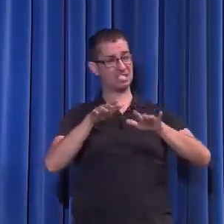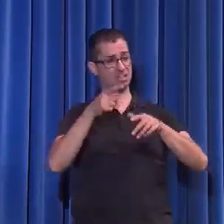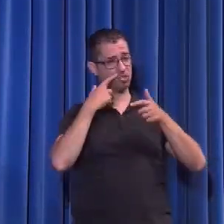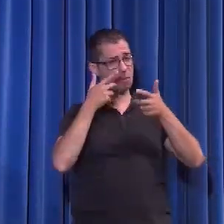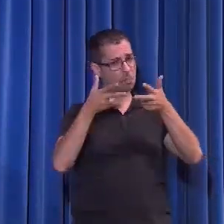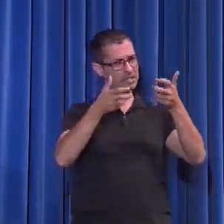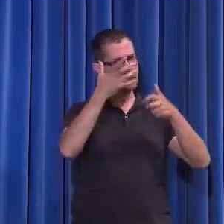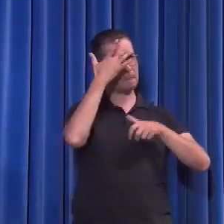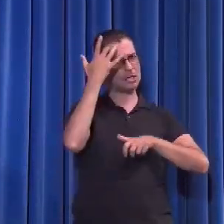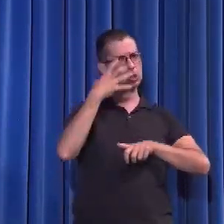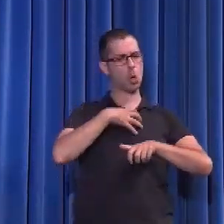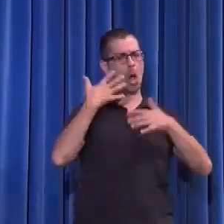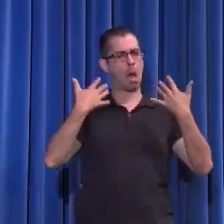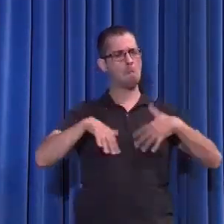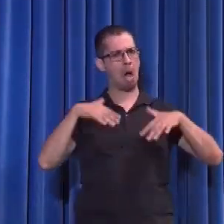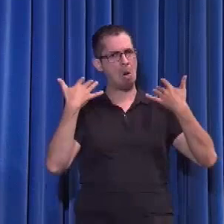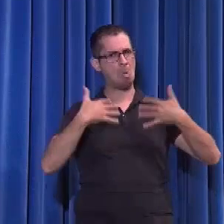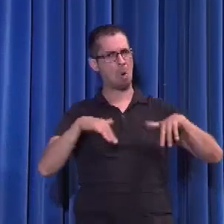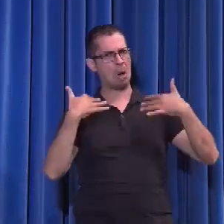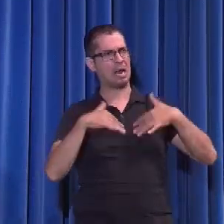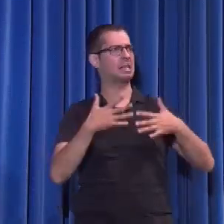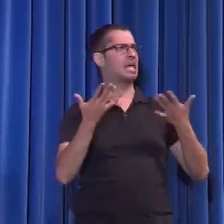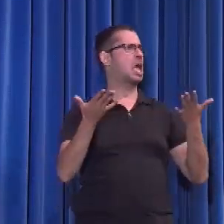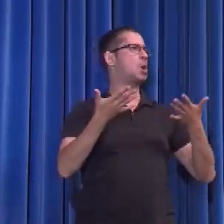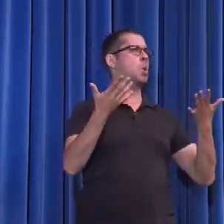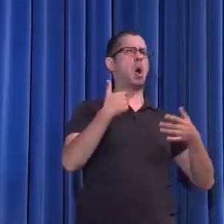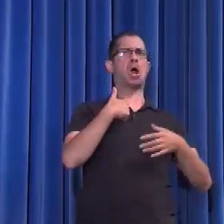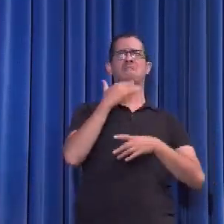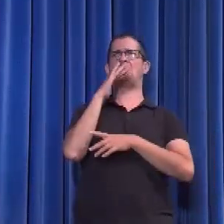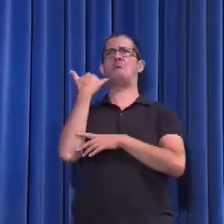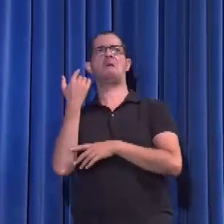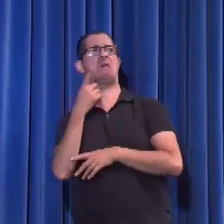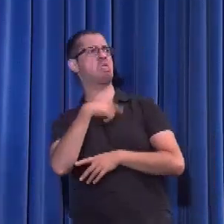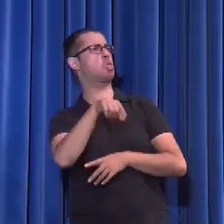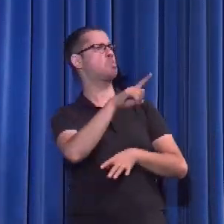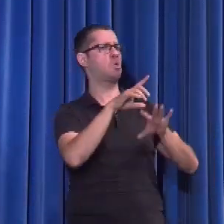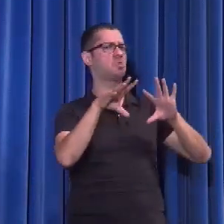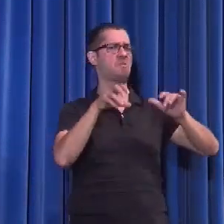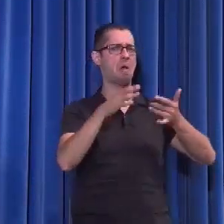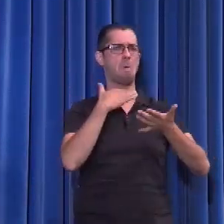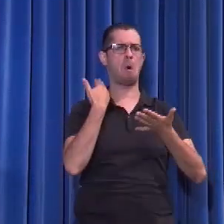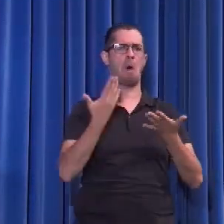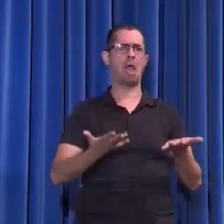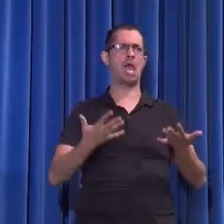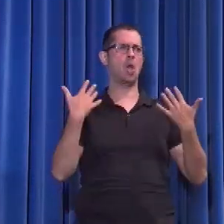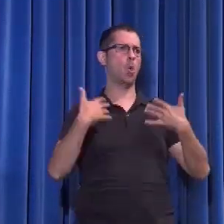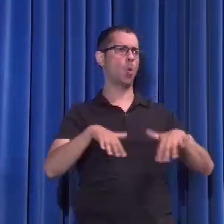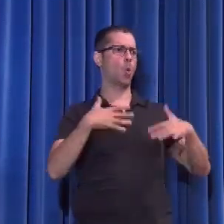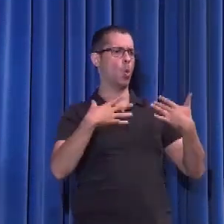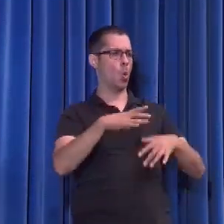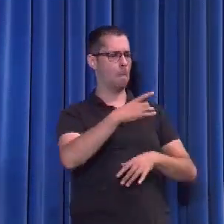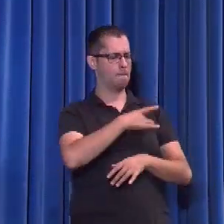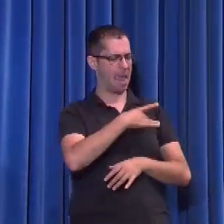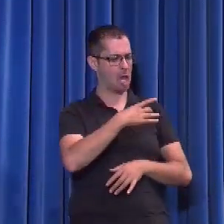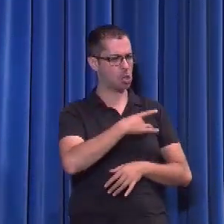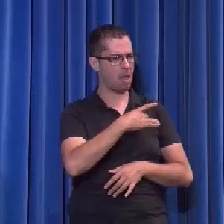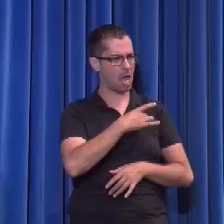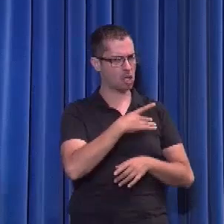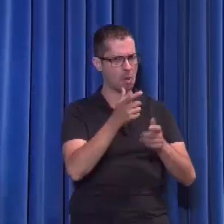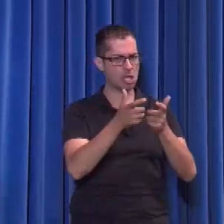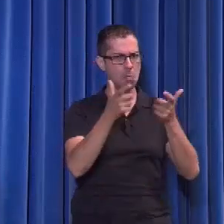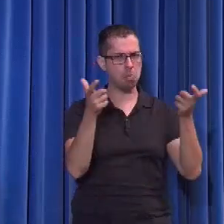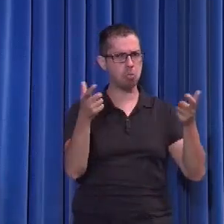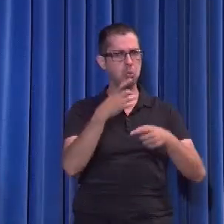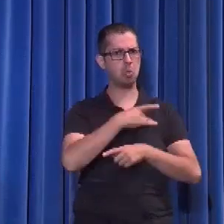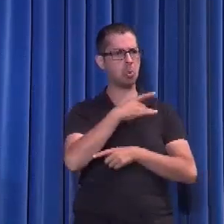apavorando, correndo, e o que será de nós agora? Vai morrer todo mundo? E o pavor toma conta, o medo toma